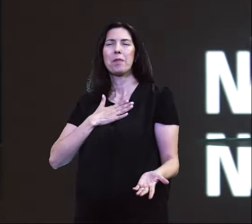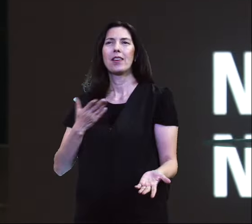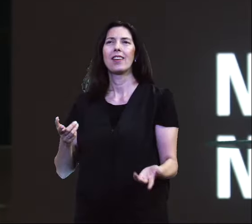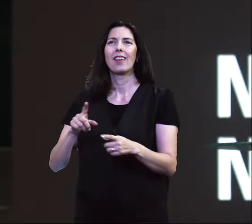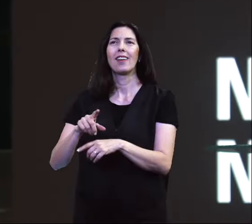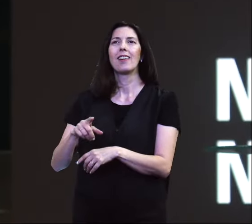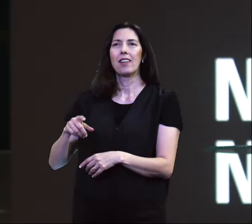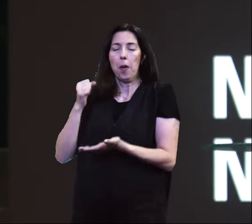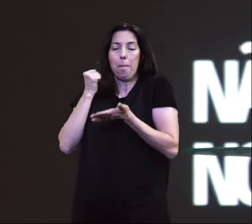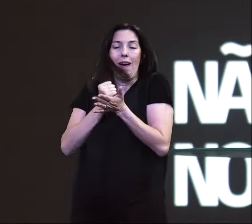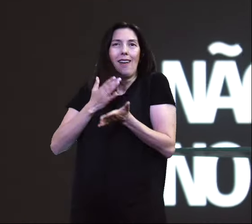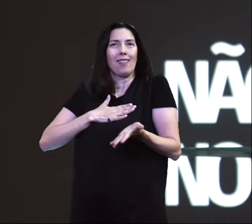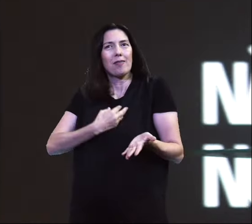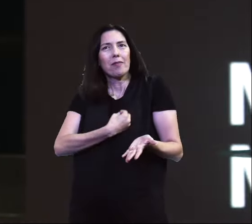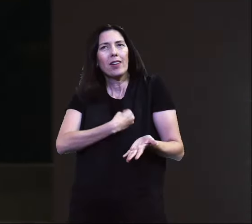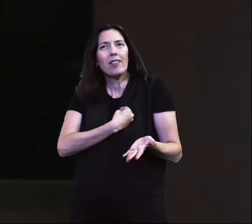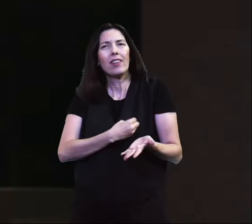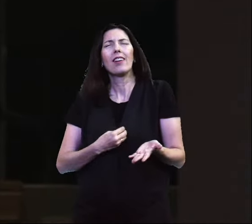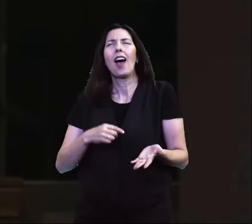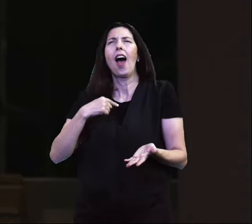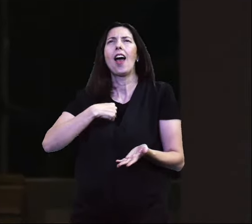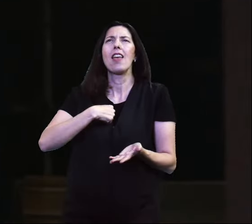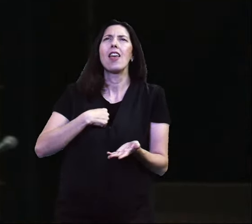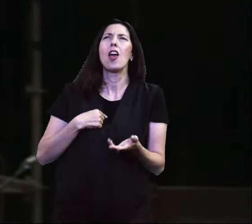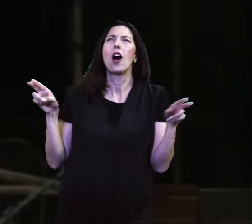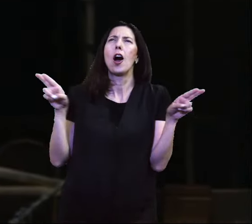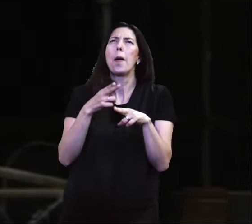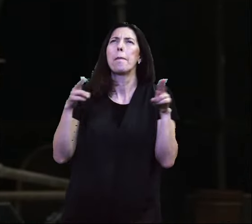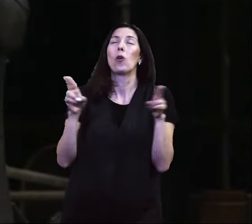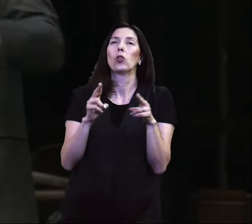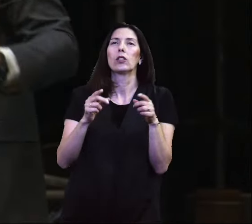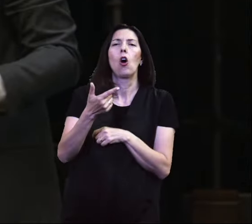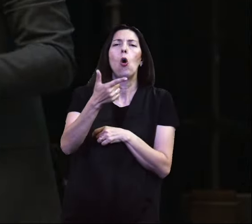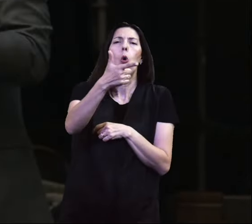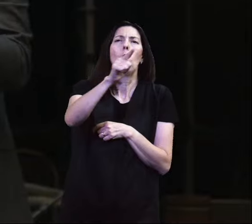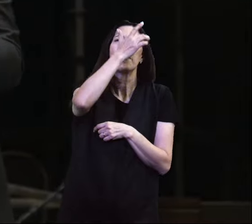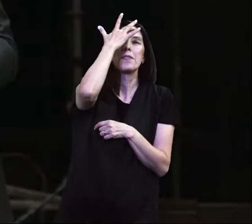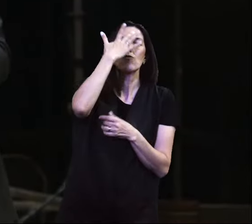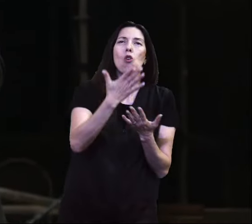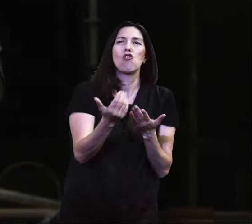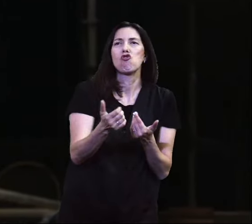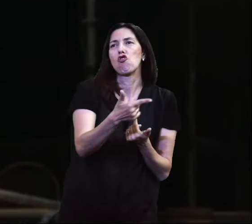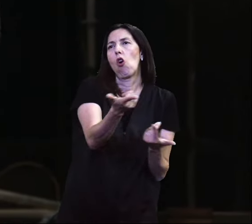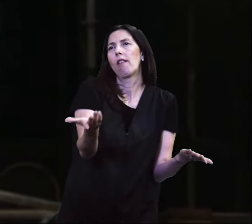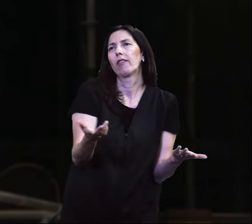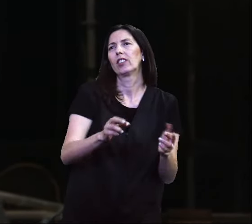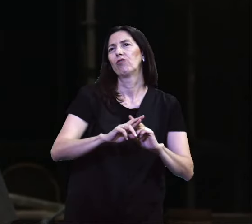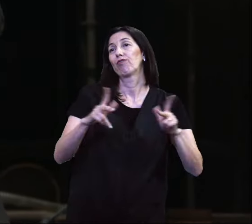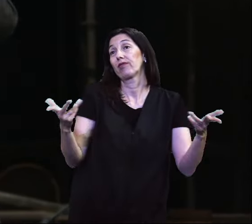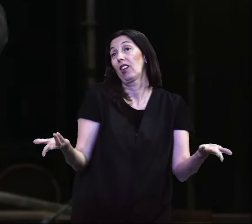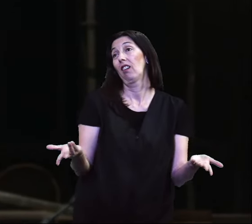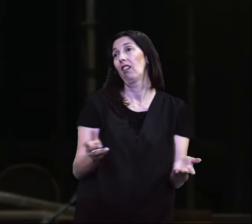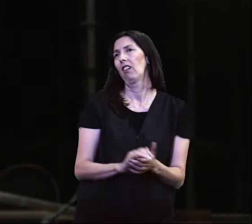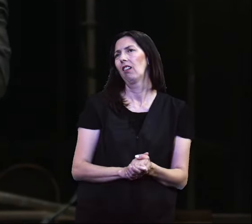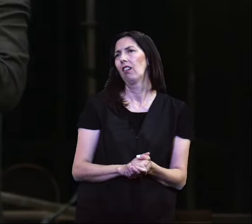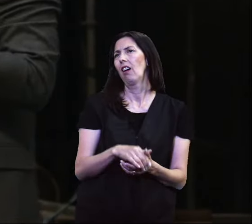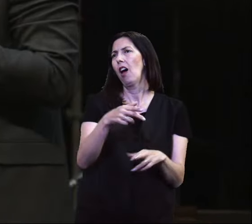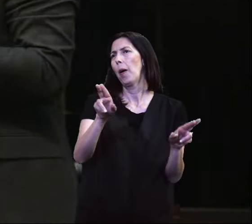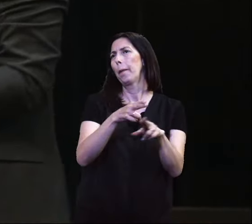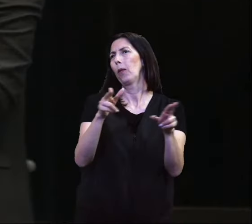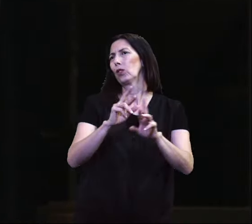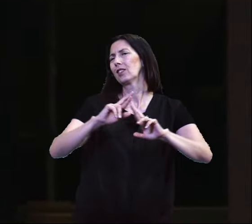marcou minha vida. E aí quando eu canto essas músicas, para o outro que está mais novo, não faz sentido nenhum, porque o ritmo parou, né?